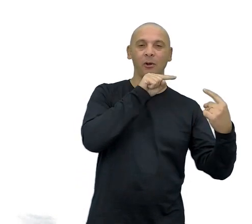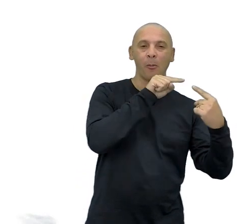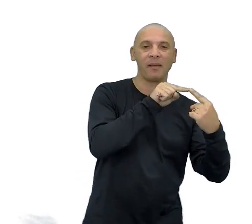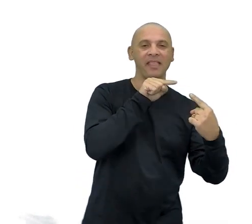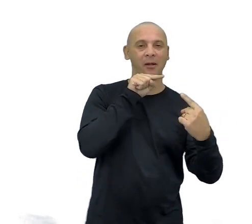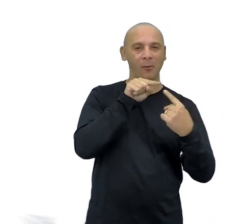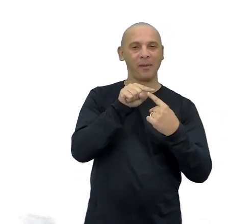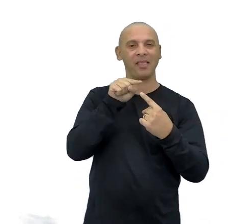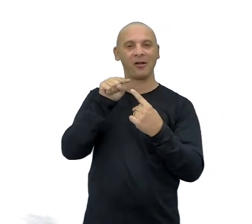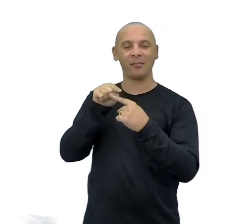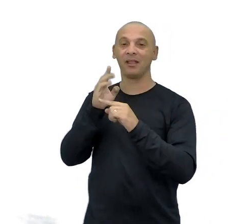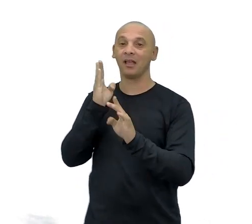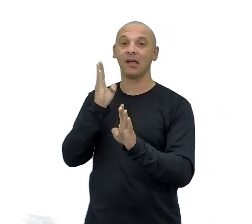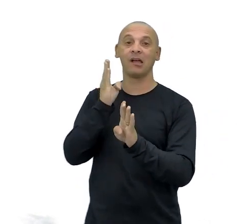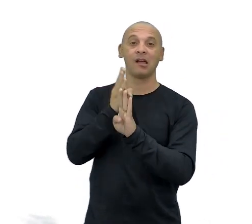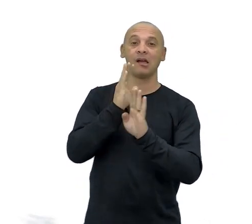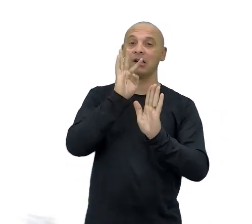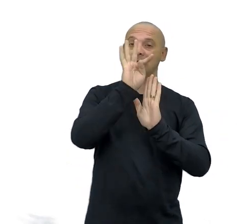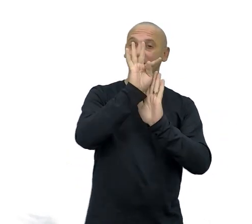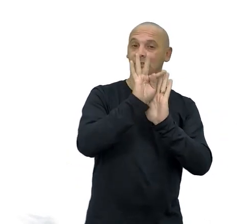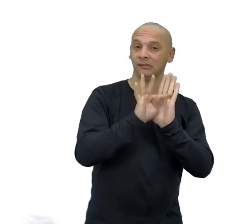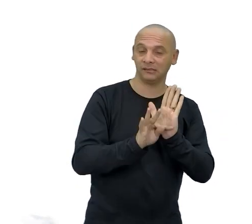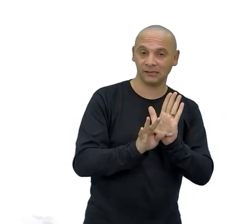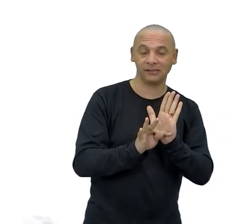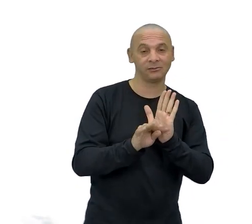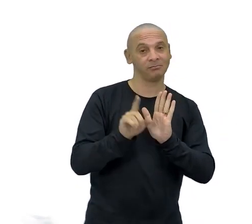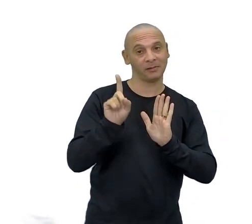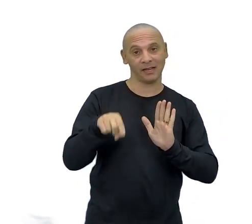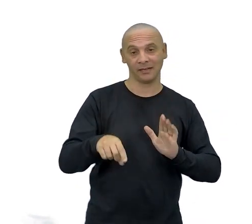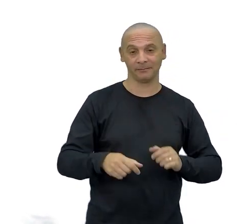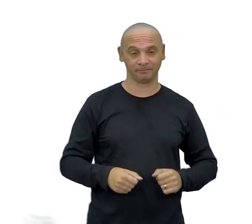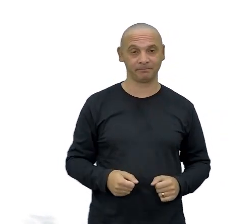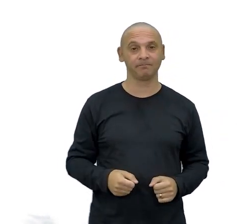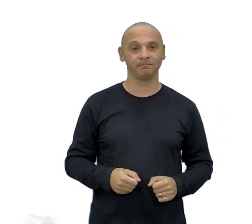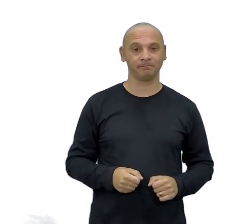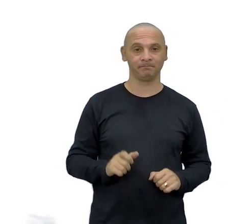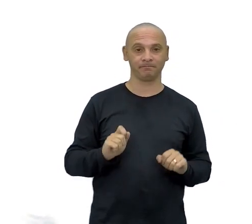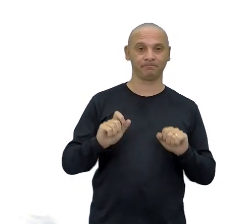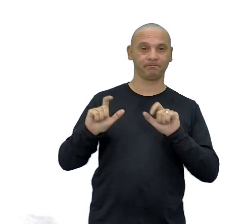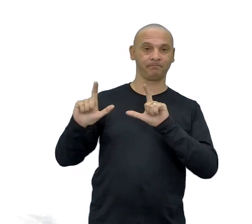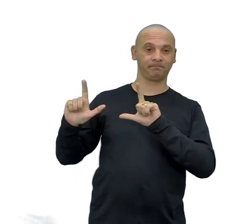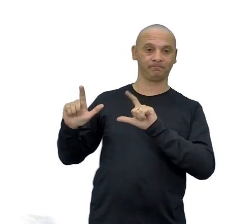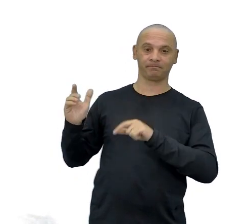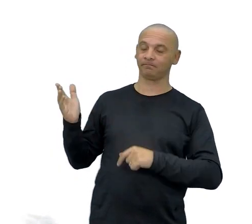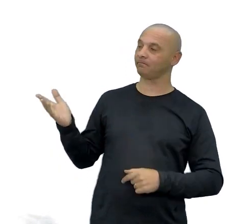levam a identificar um texto como um texto. Próximo.